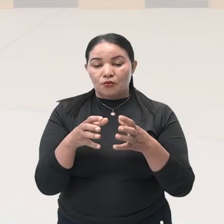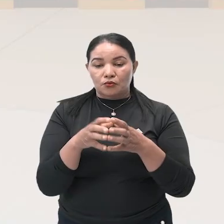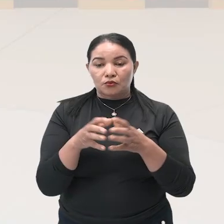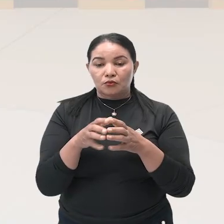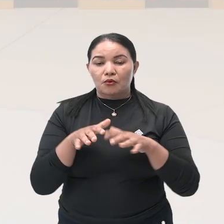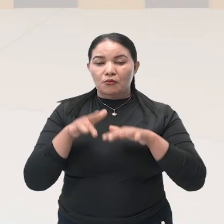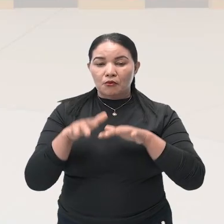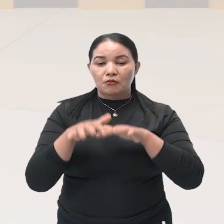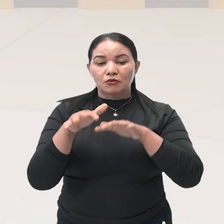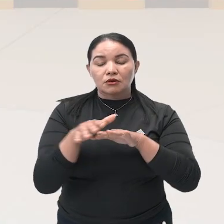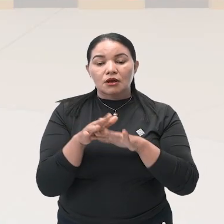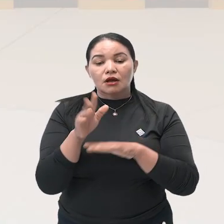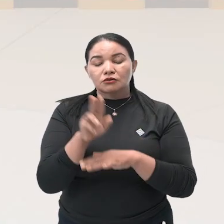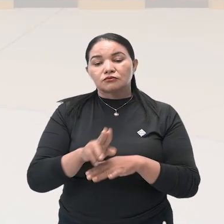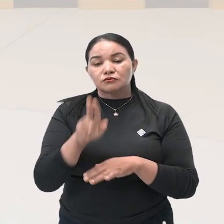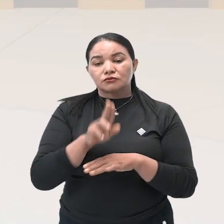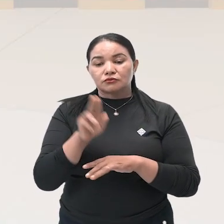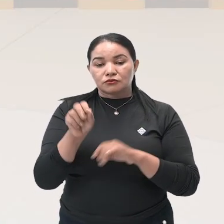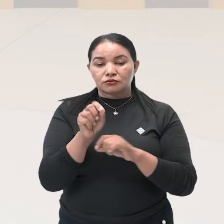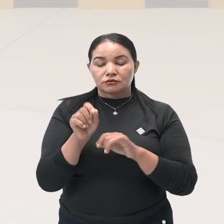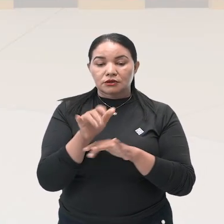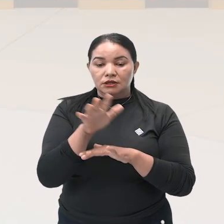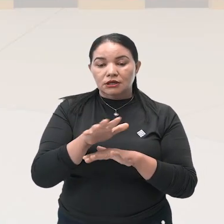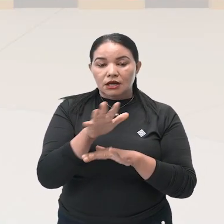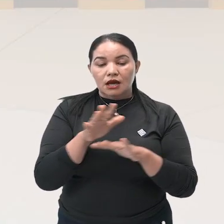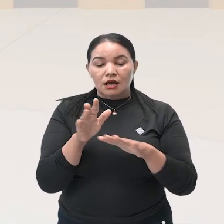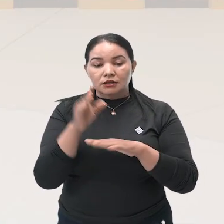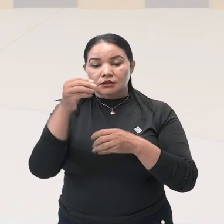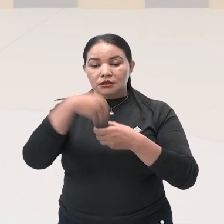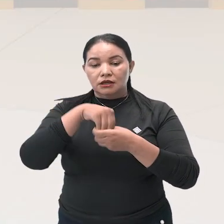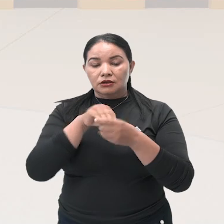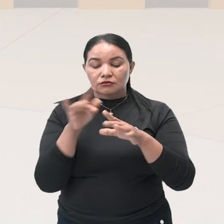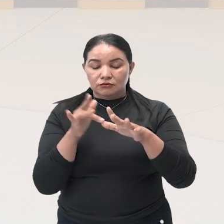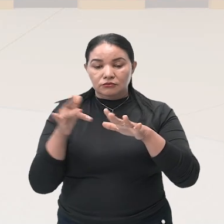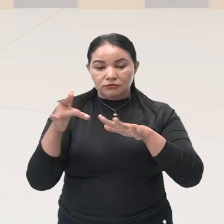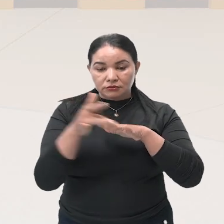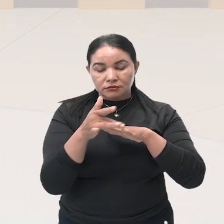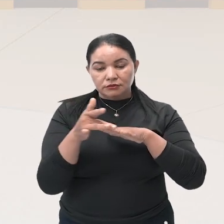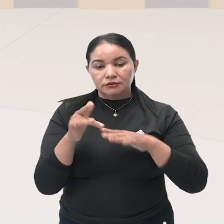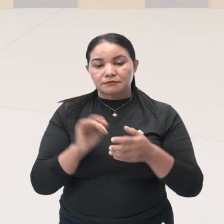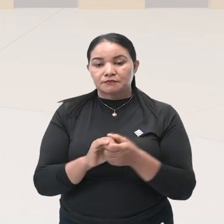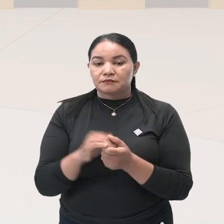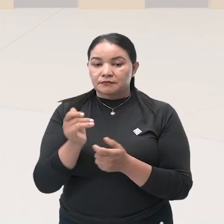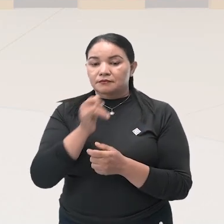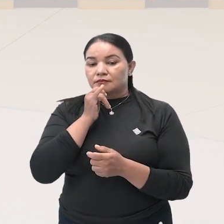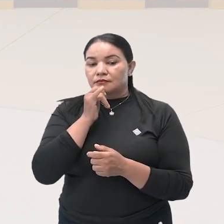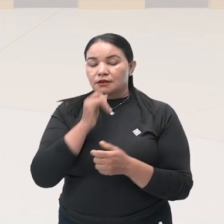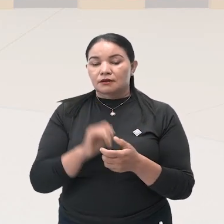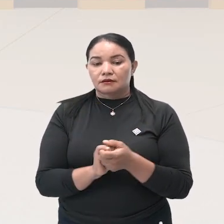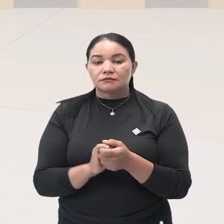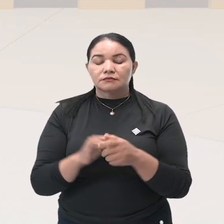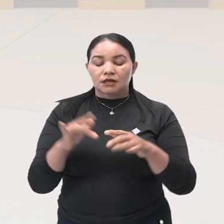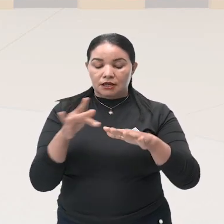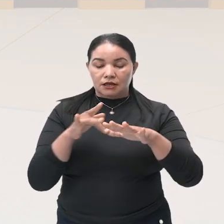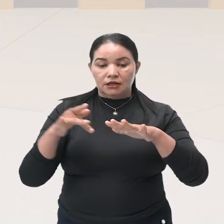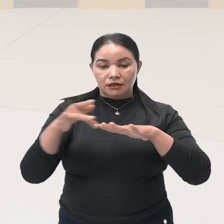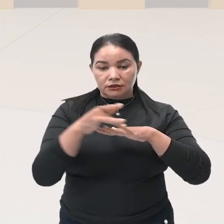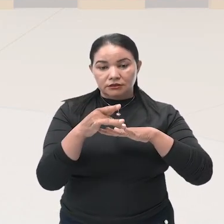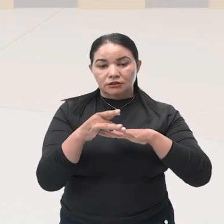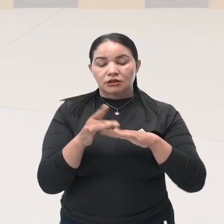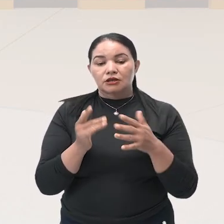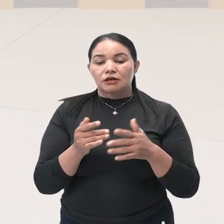se utilizar desses novos espaços que estão a surgir, perdão. Como, por exemplo, as redes sociais, né?